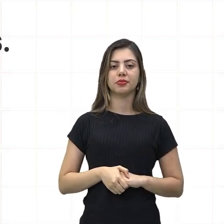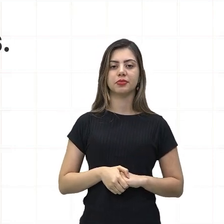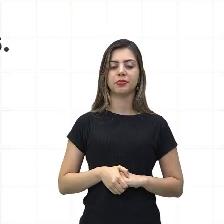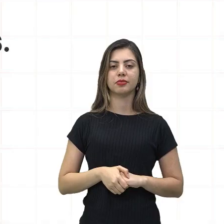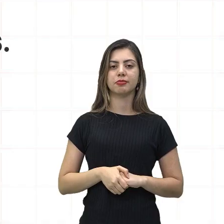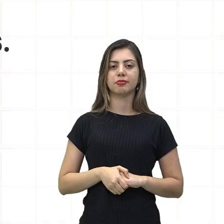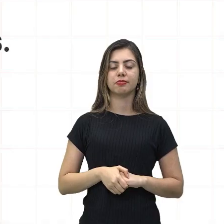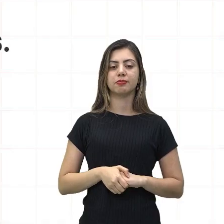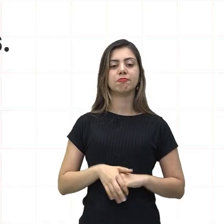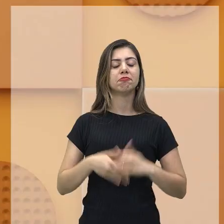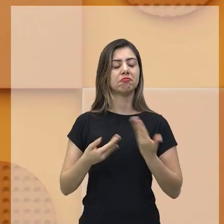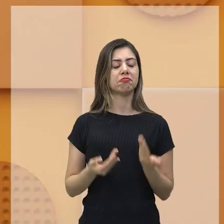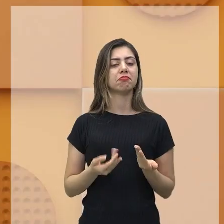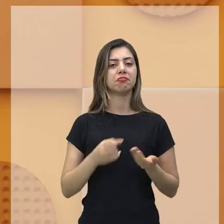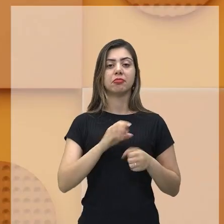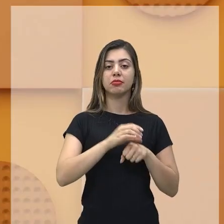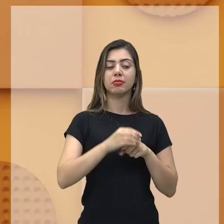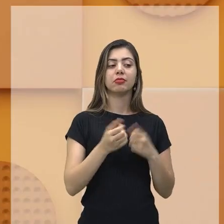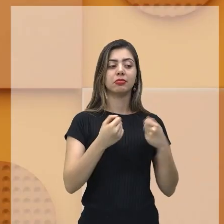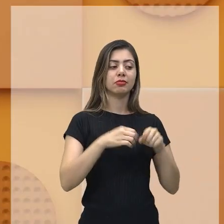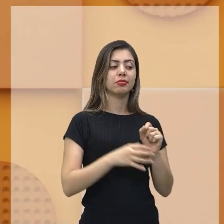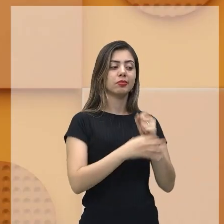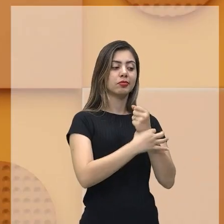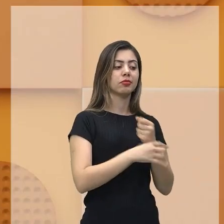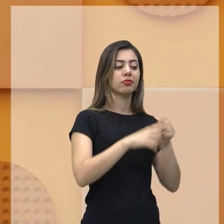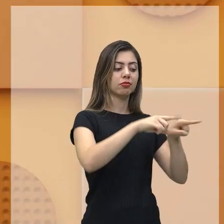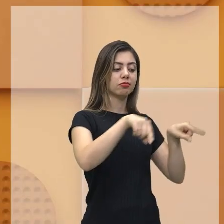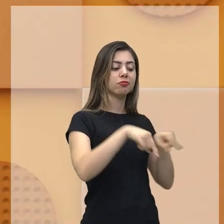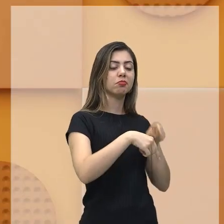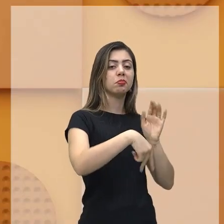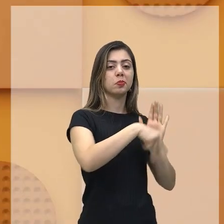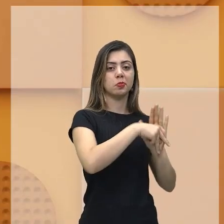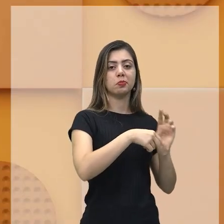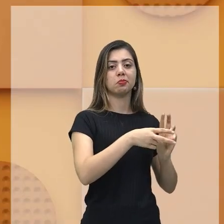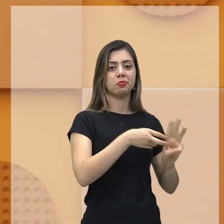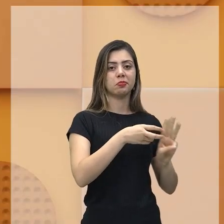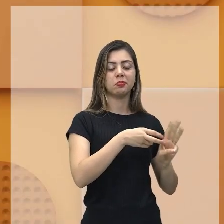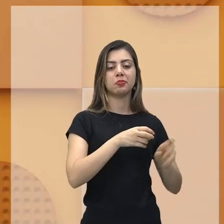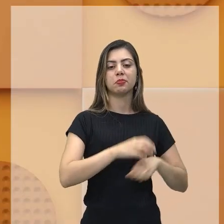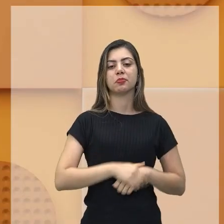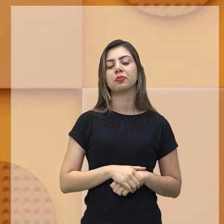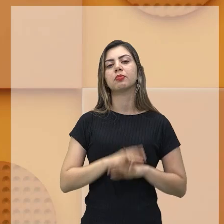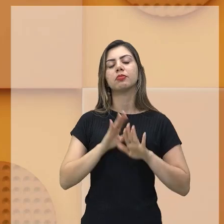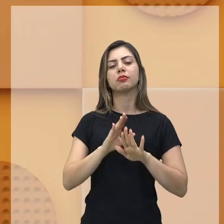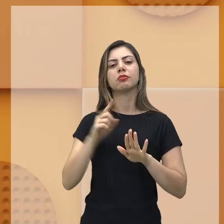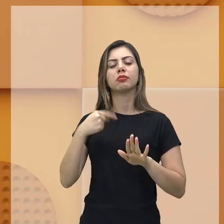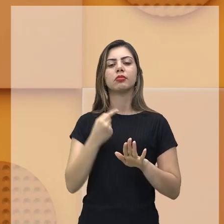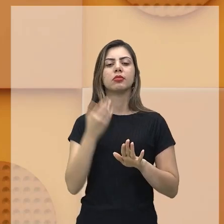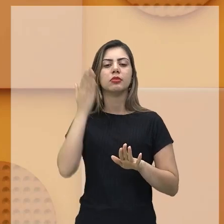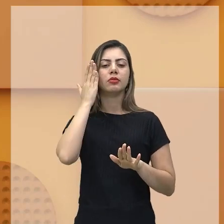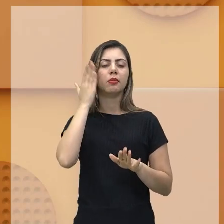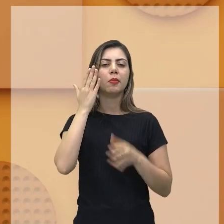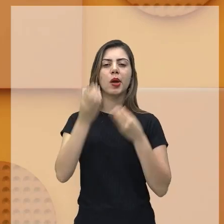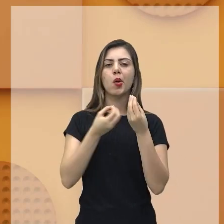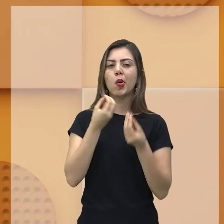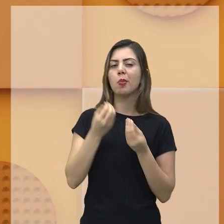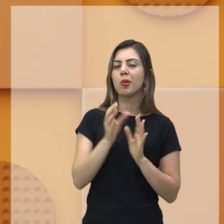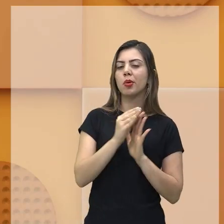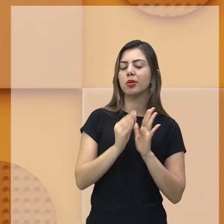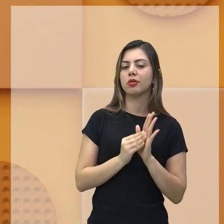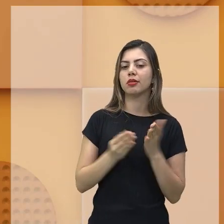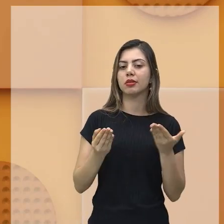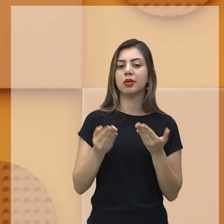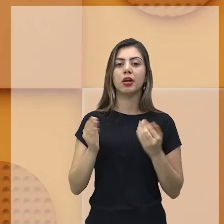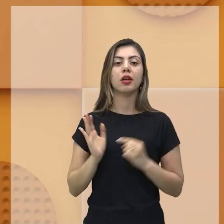entre outras coisas, essa posse das terras às populações indígenas. Agora, para a gente tentar assimilar esse conteúdo, vou trazer